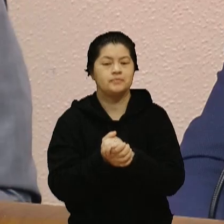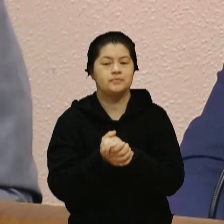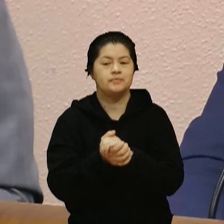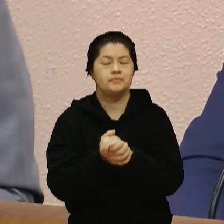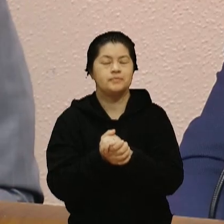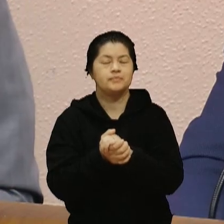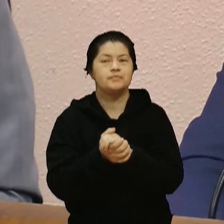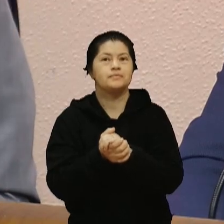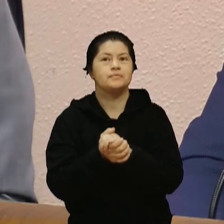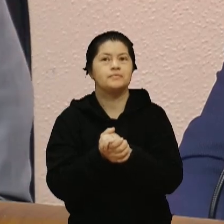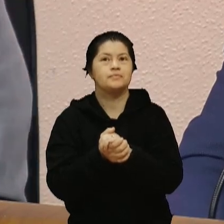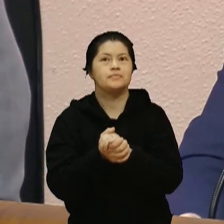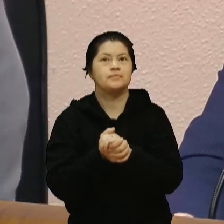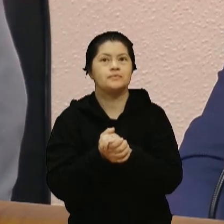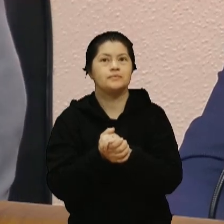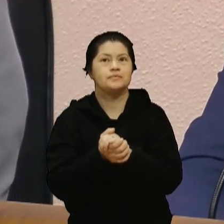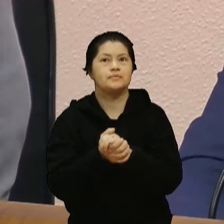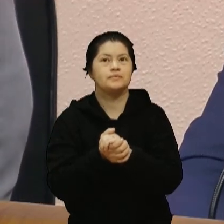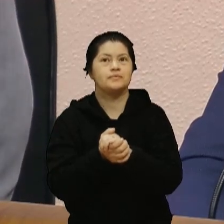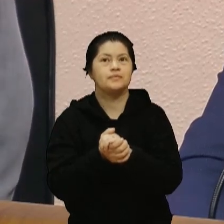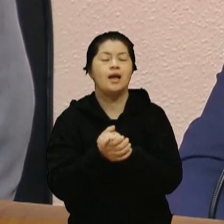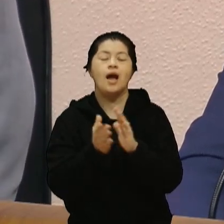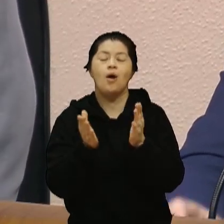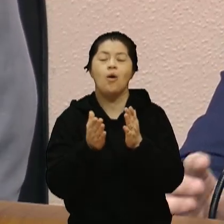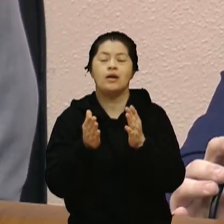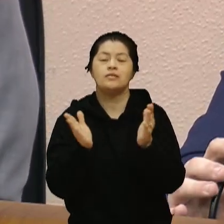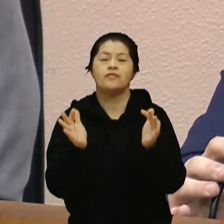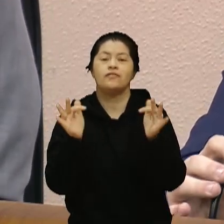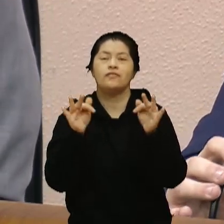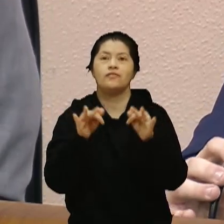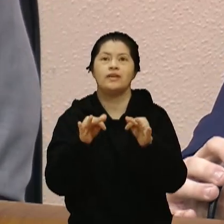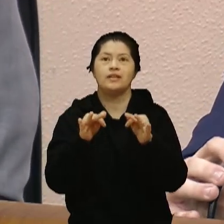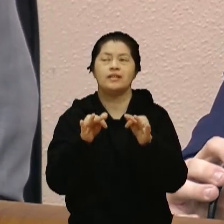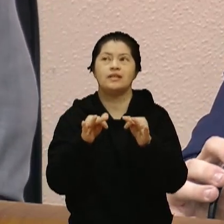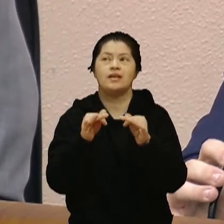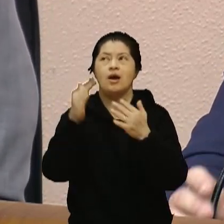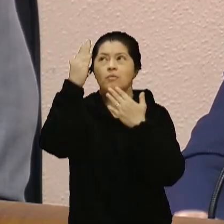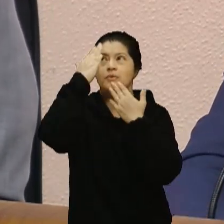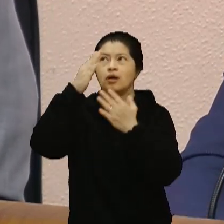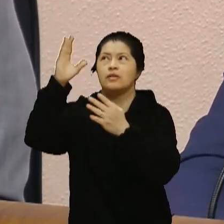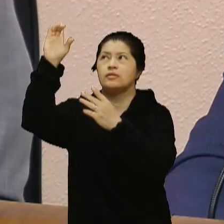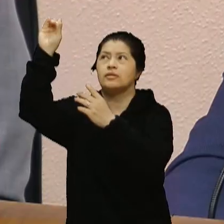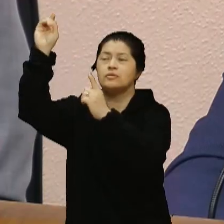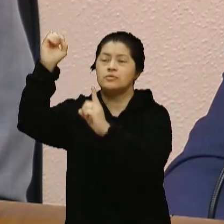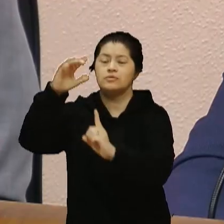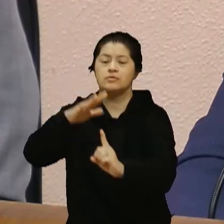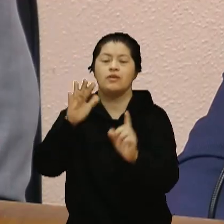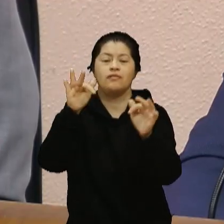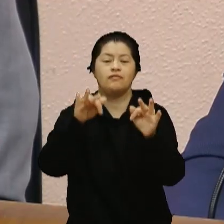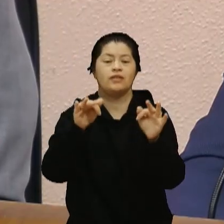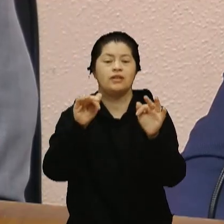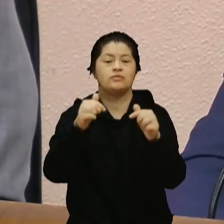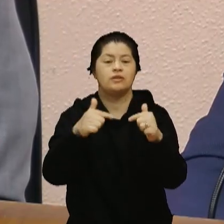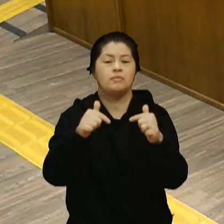E de forma, para encerrar, agradecendo a proteção de Deus, eu declaro encerrados os